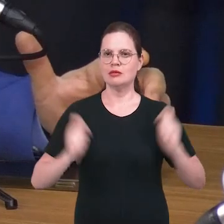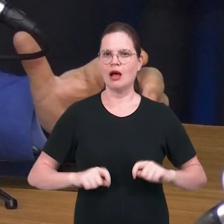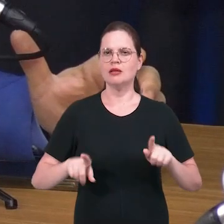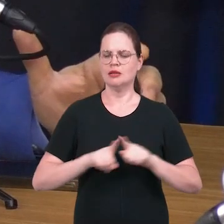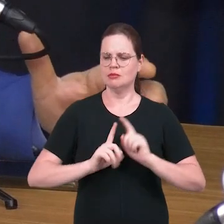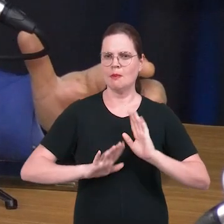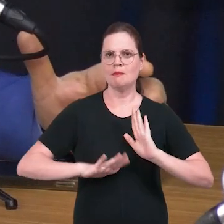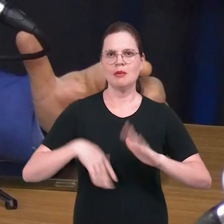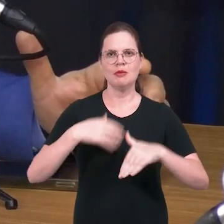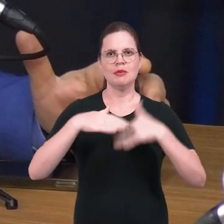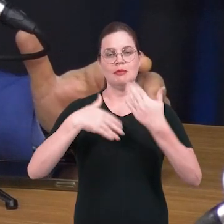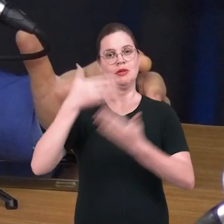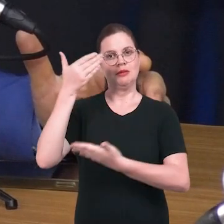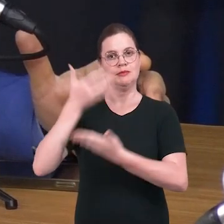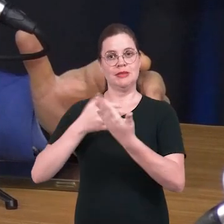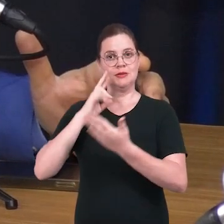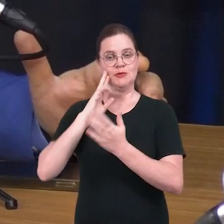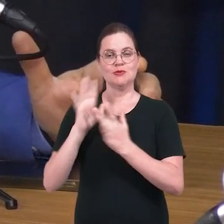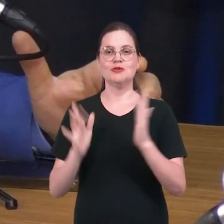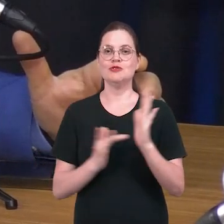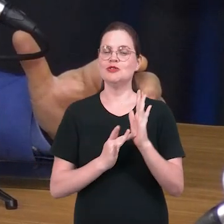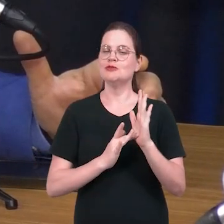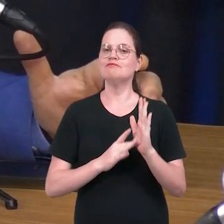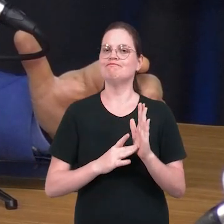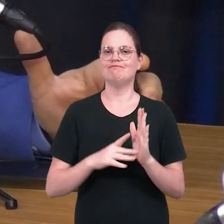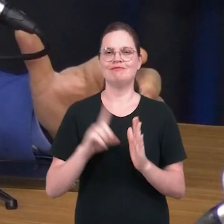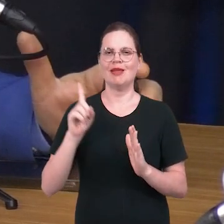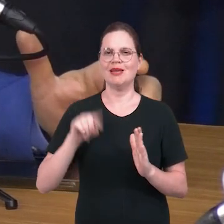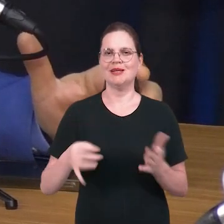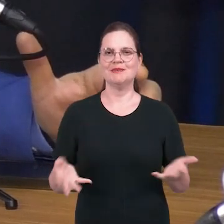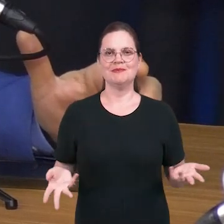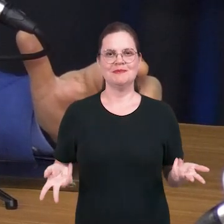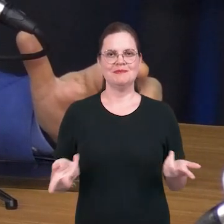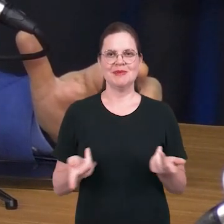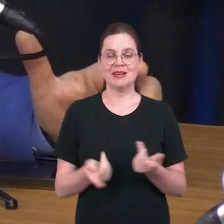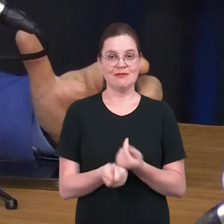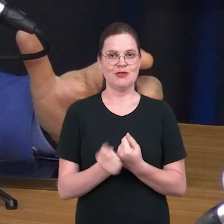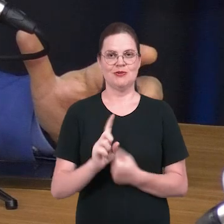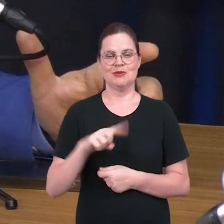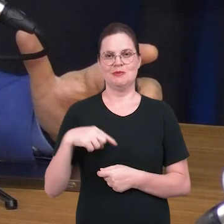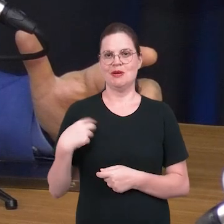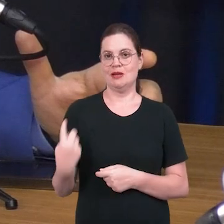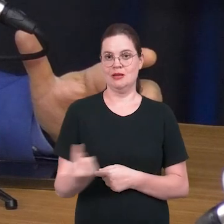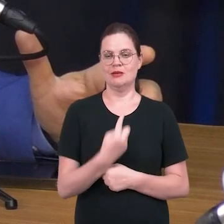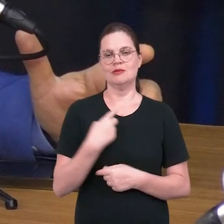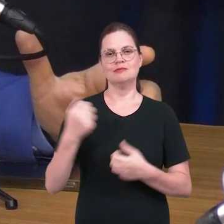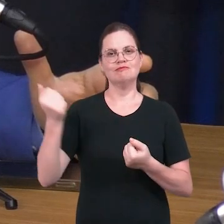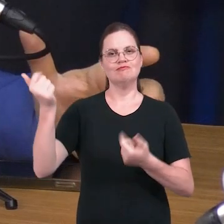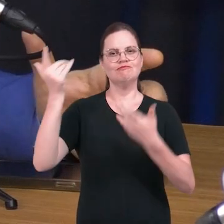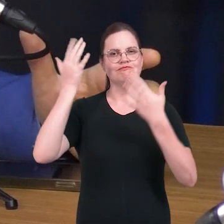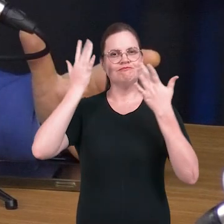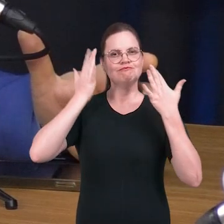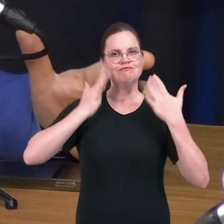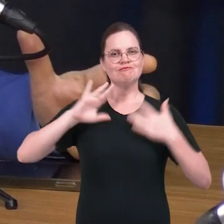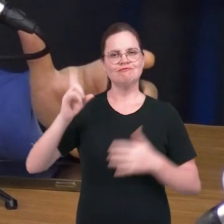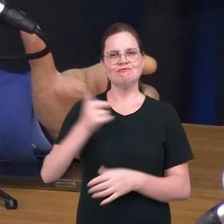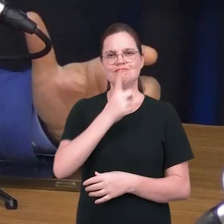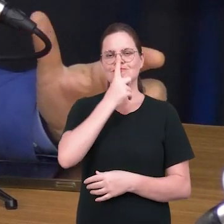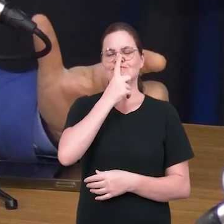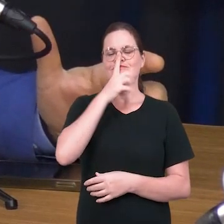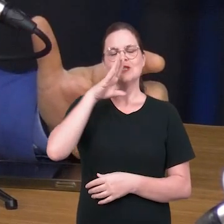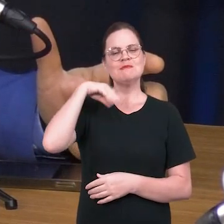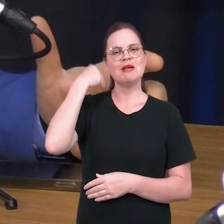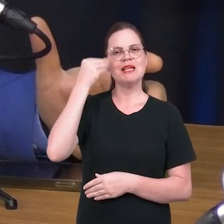nos faz crescer na presença do Senhor, é algo que traz para nós algo profundo, uma experiência